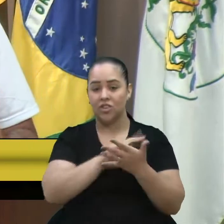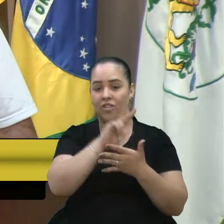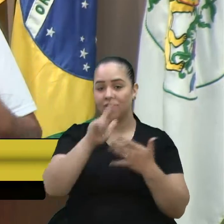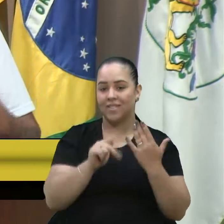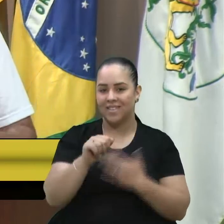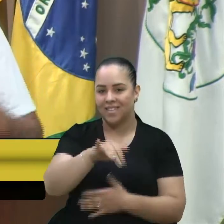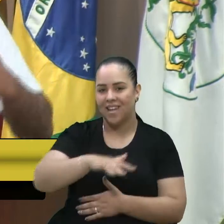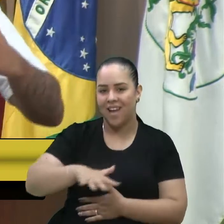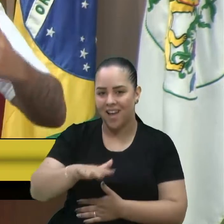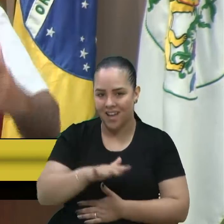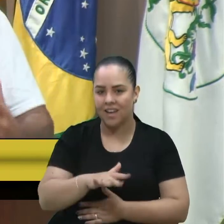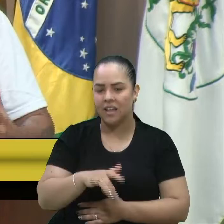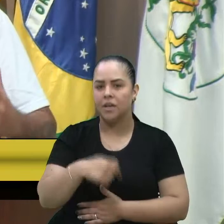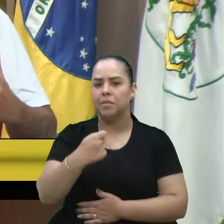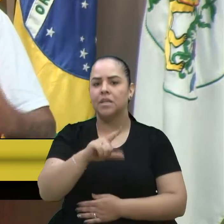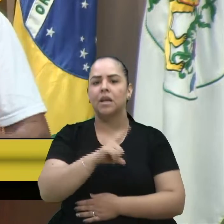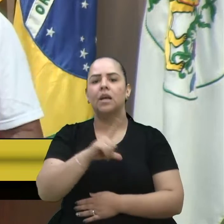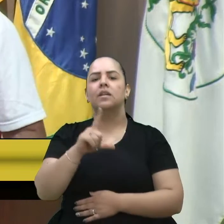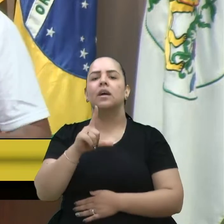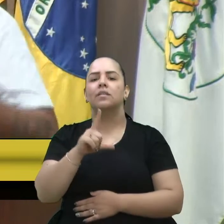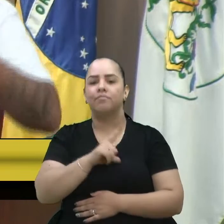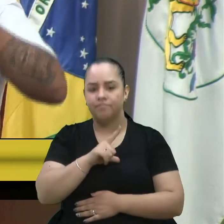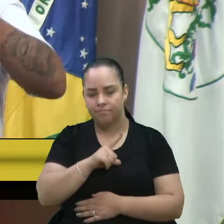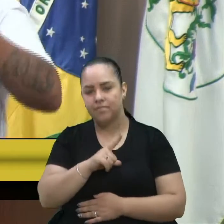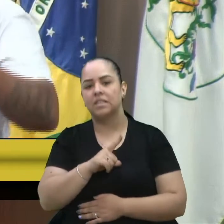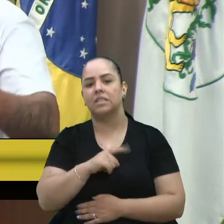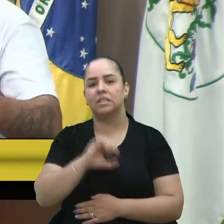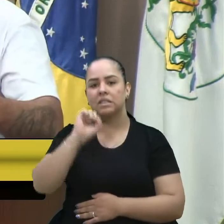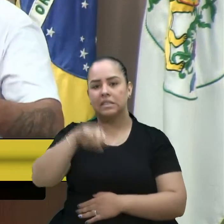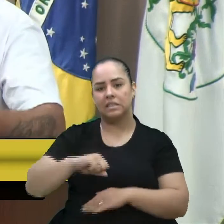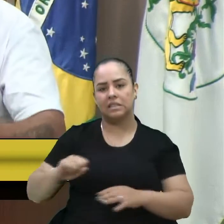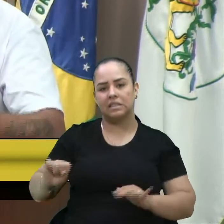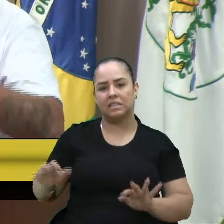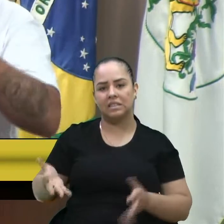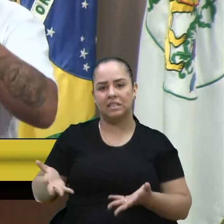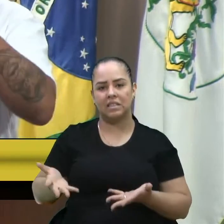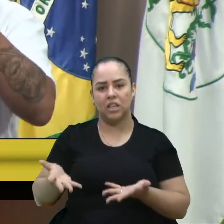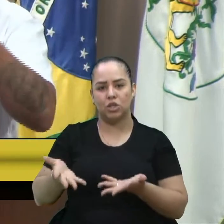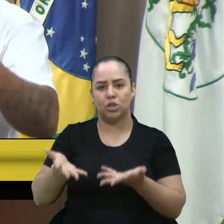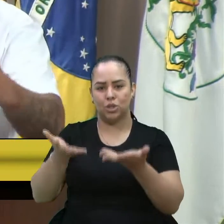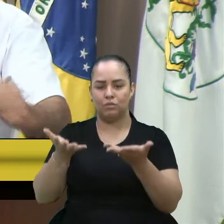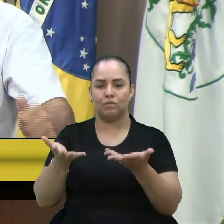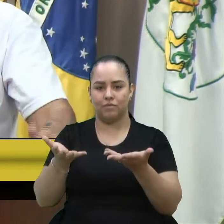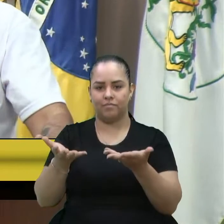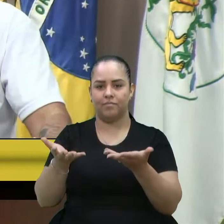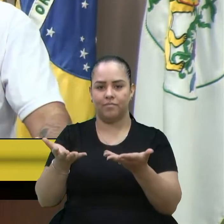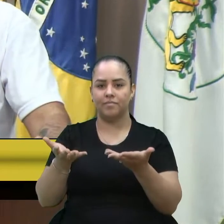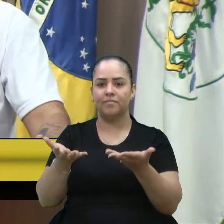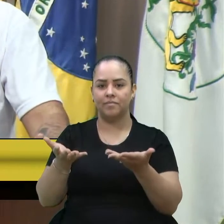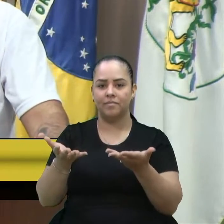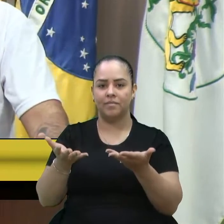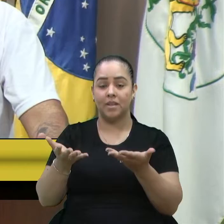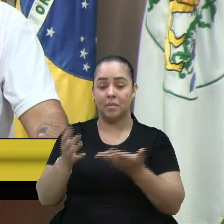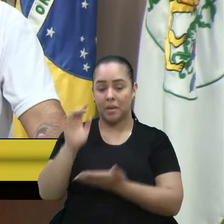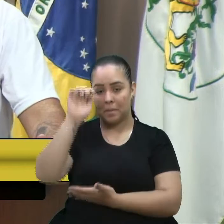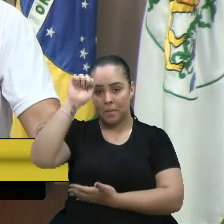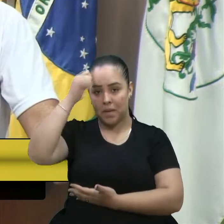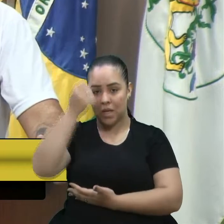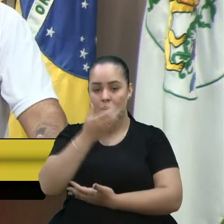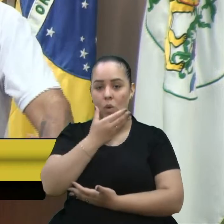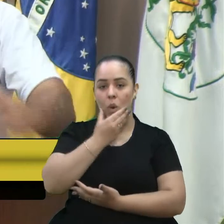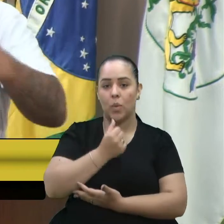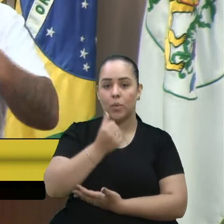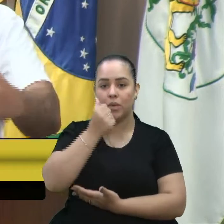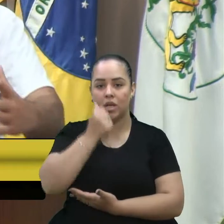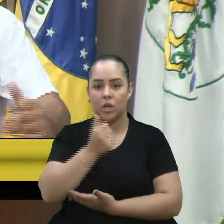E há de se ter política pública, há de se ter incentivo, né, para que negros e negras